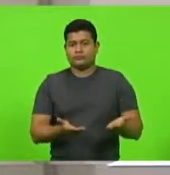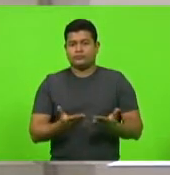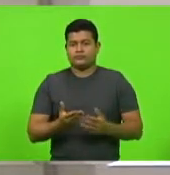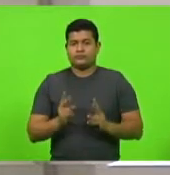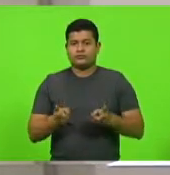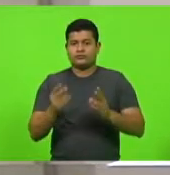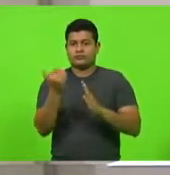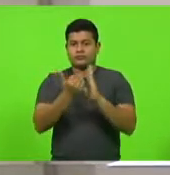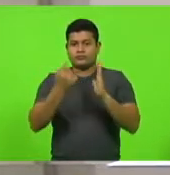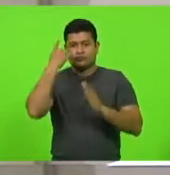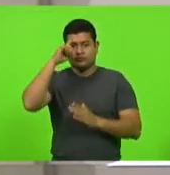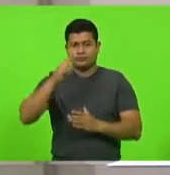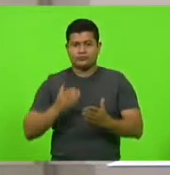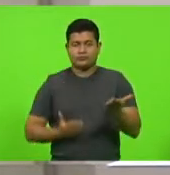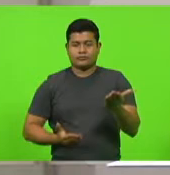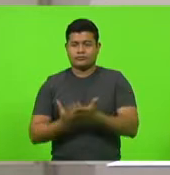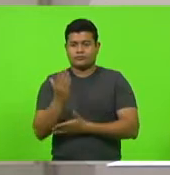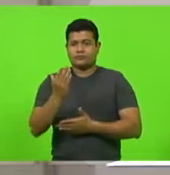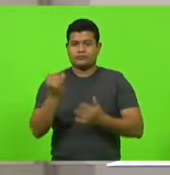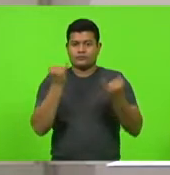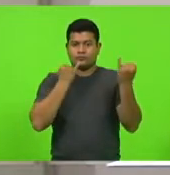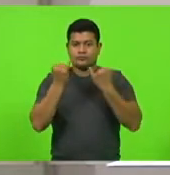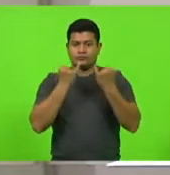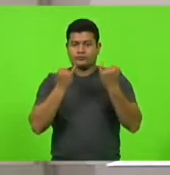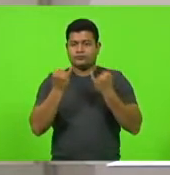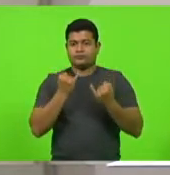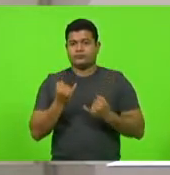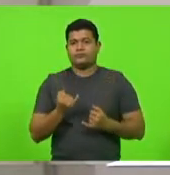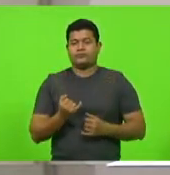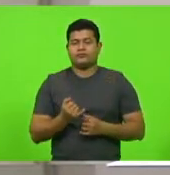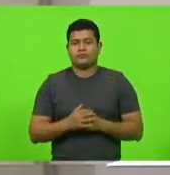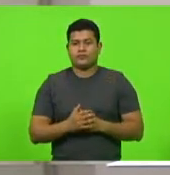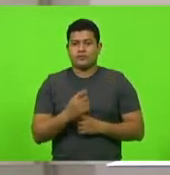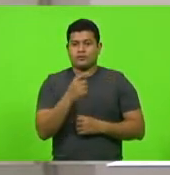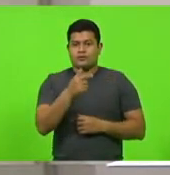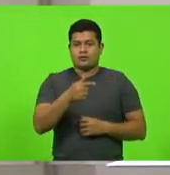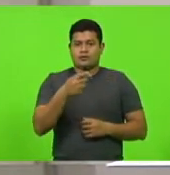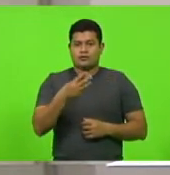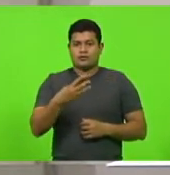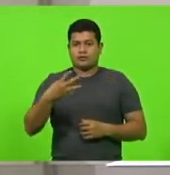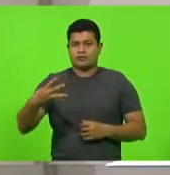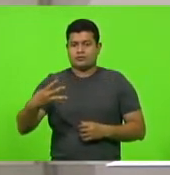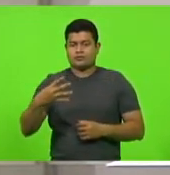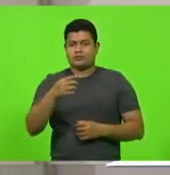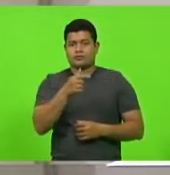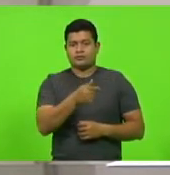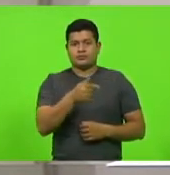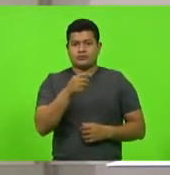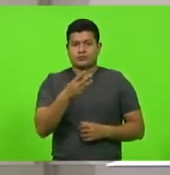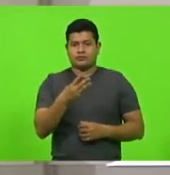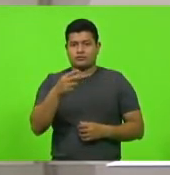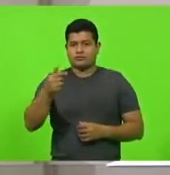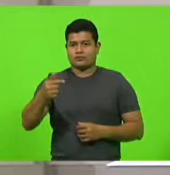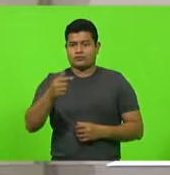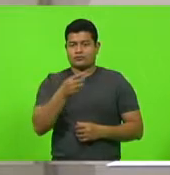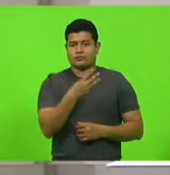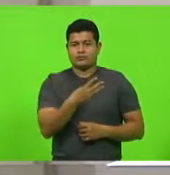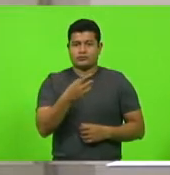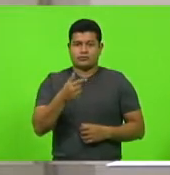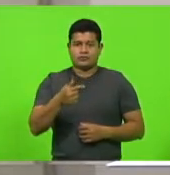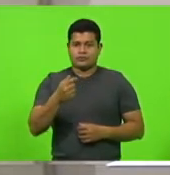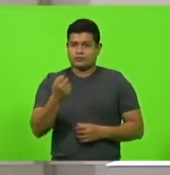dia, foram aprovados os pedidos de informações número 734, 737